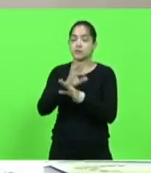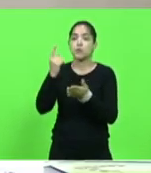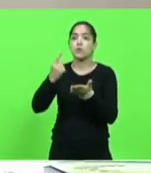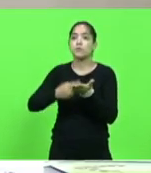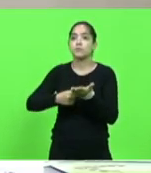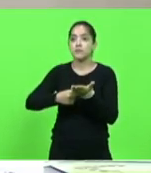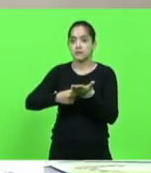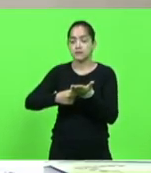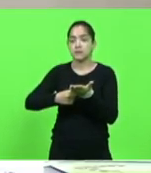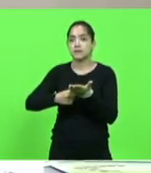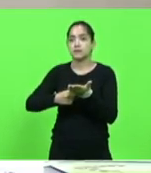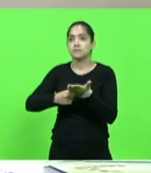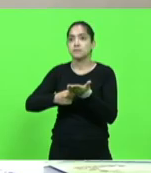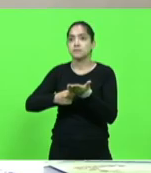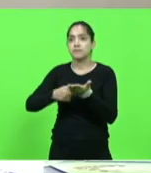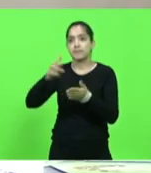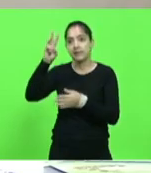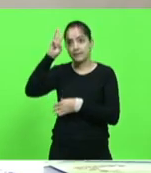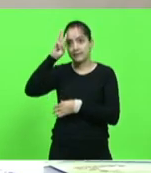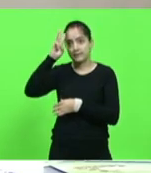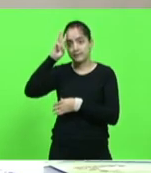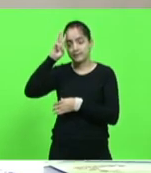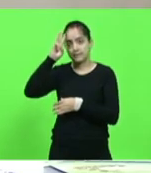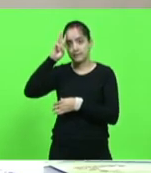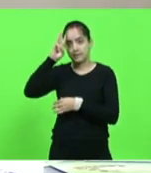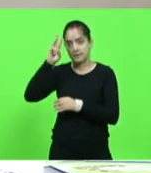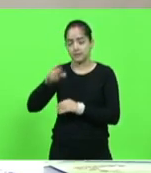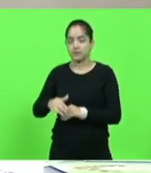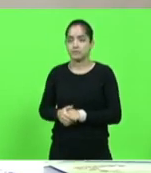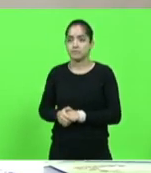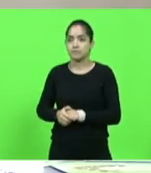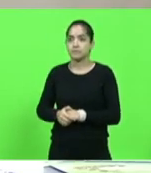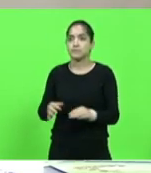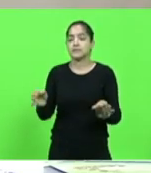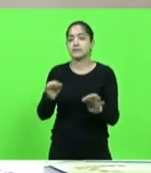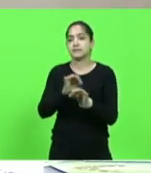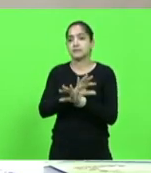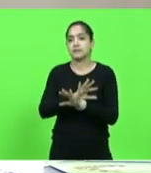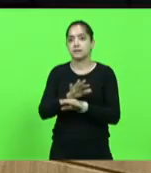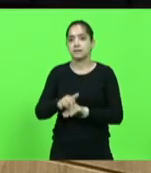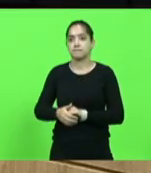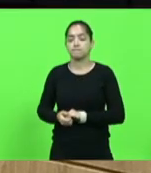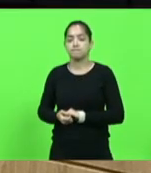ordinária para terça-feira no horário regimental. Está encerrada a sessão.